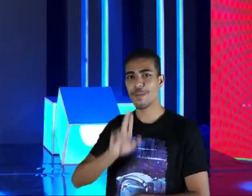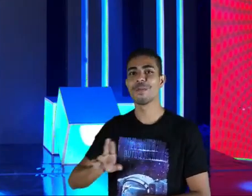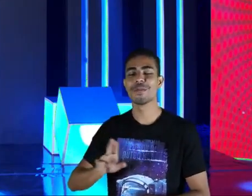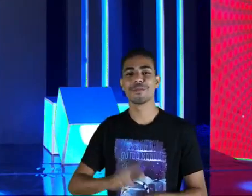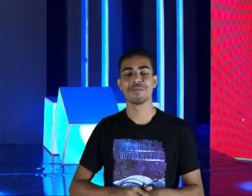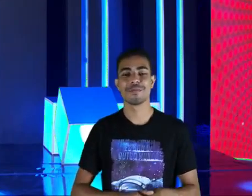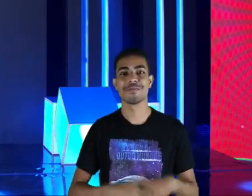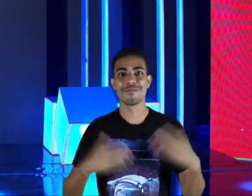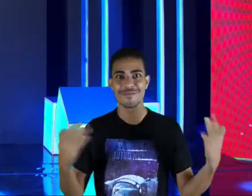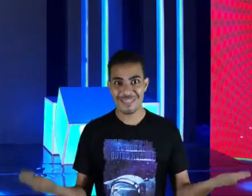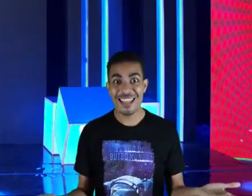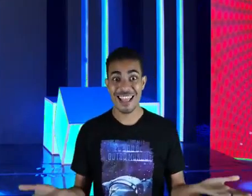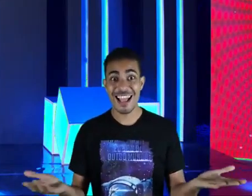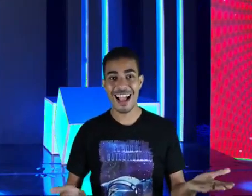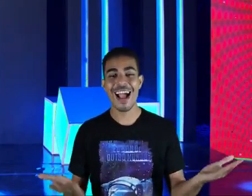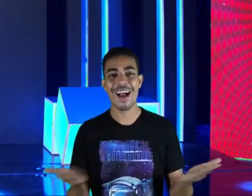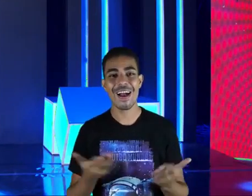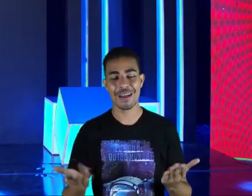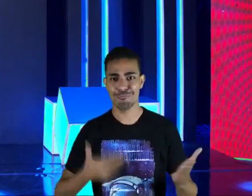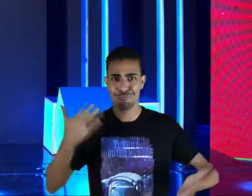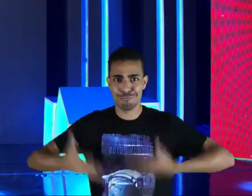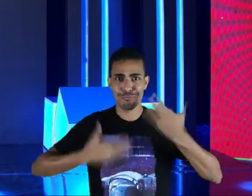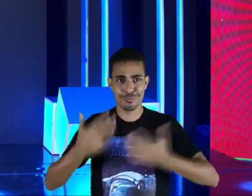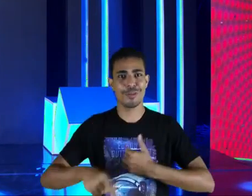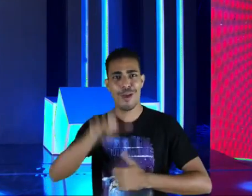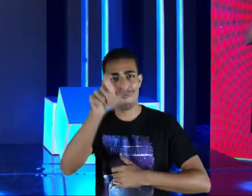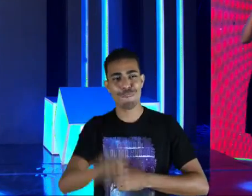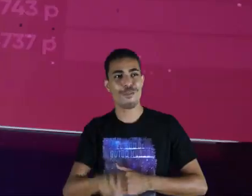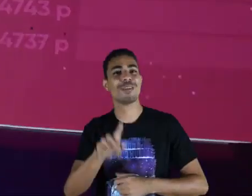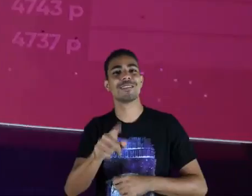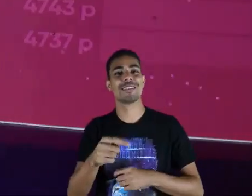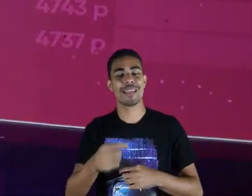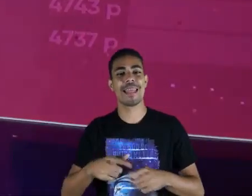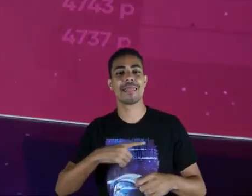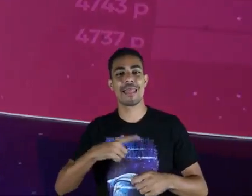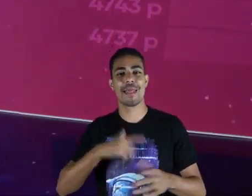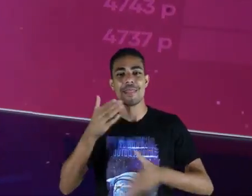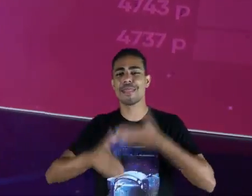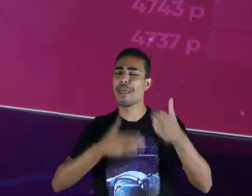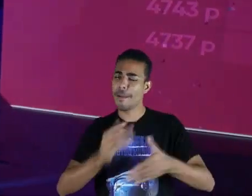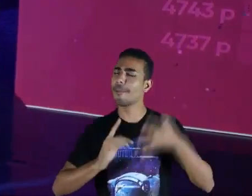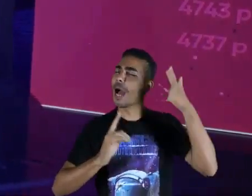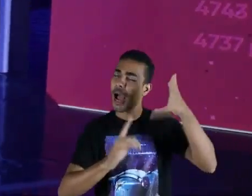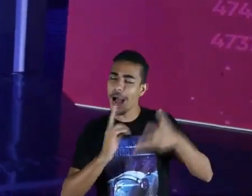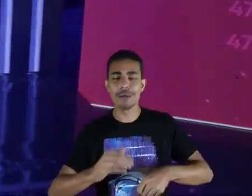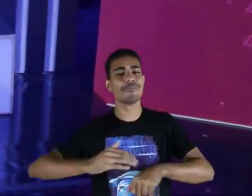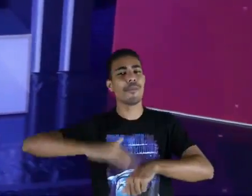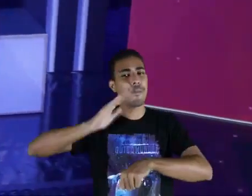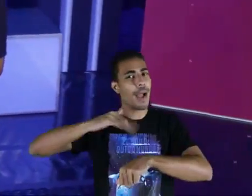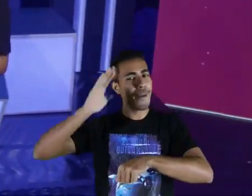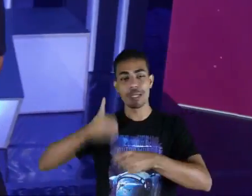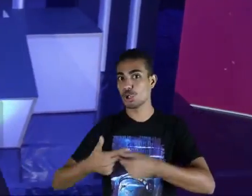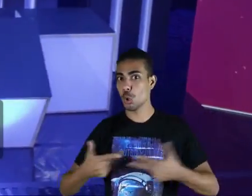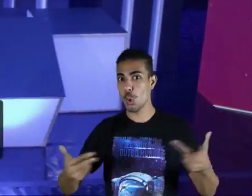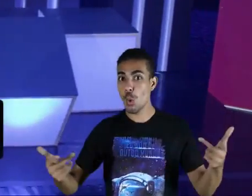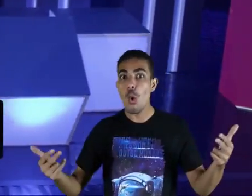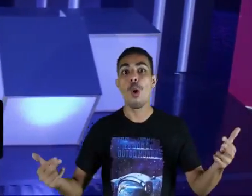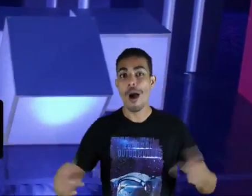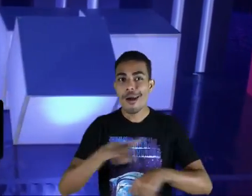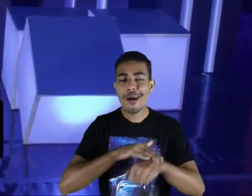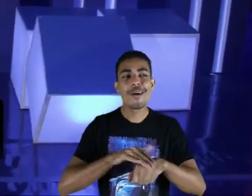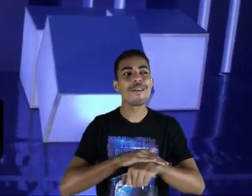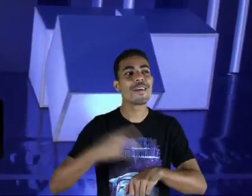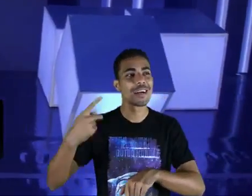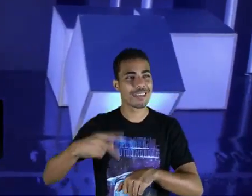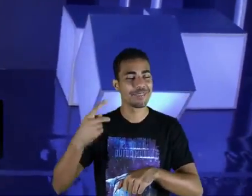aí, pastor Dudu, muita animação. Você que está aí participando com a gente, tem mais plenárias, tem mais assuntos, tem mais coisas para a gente